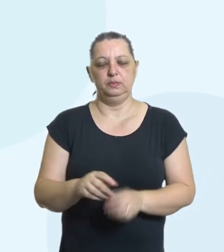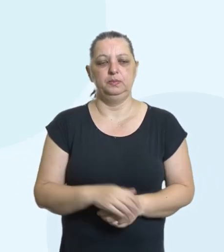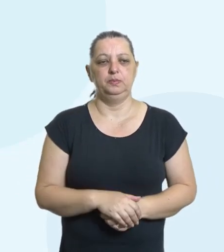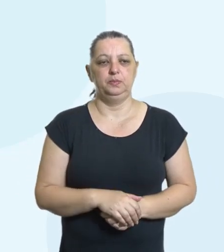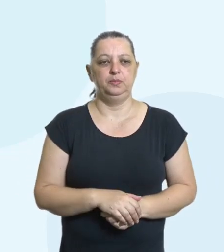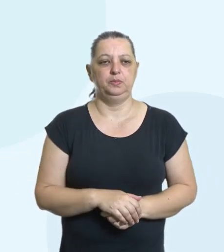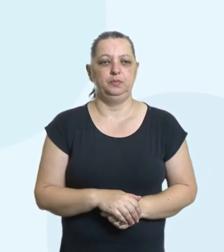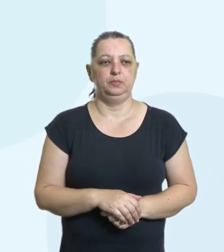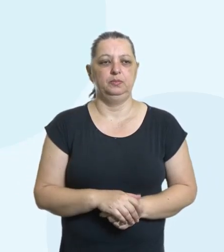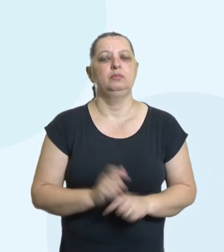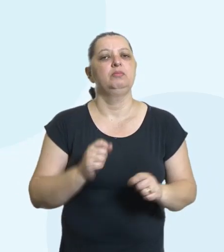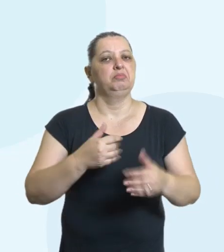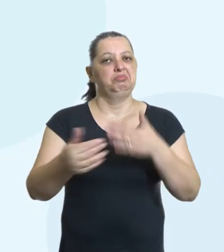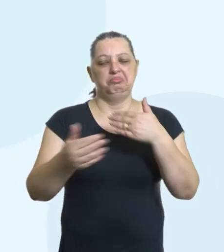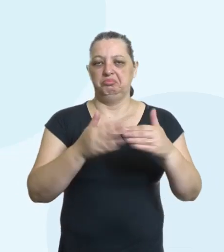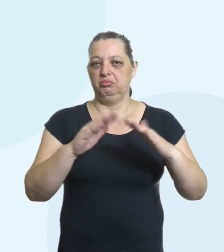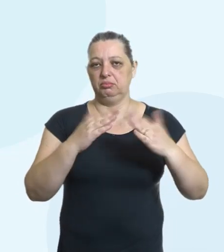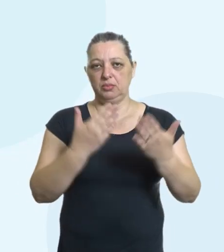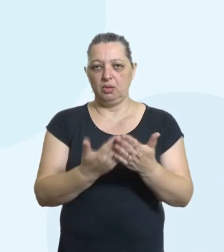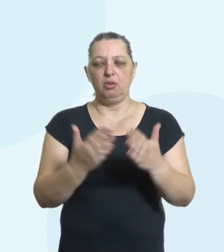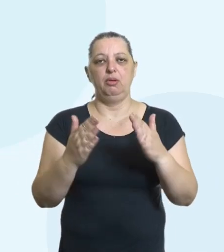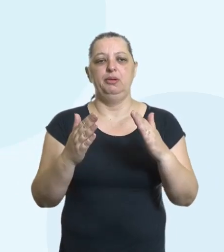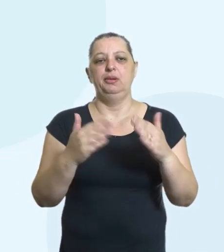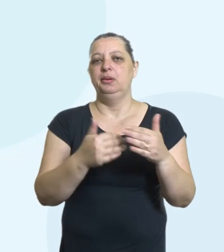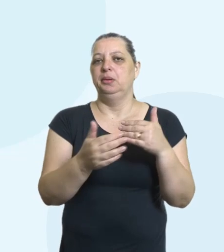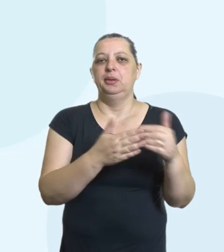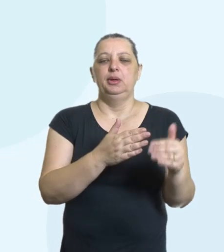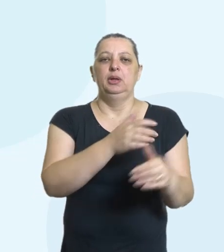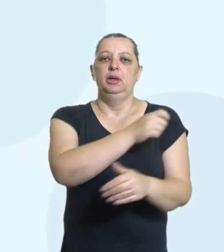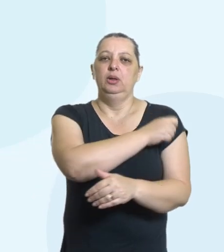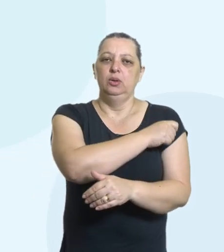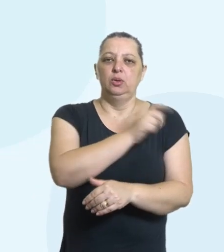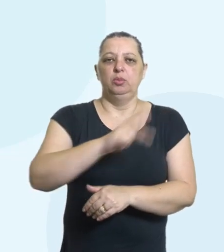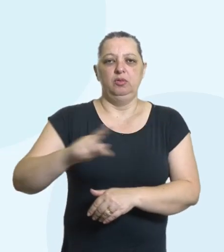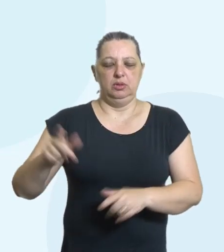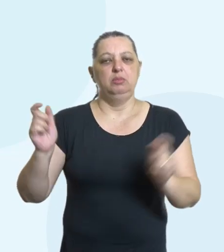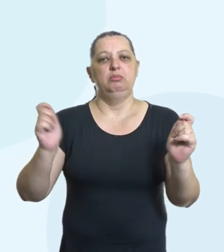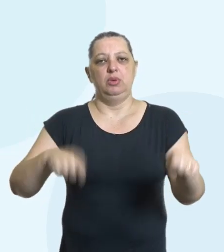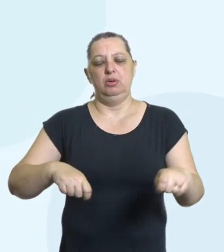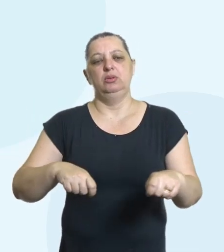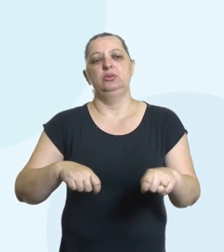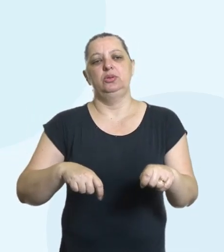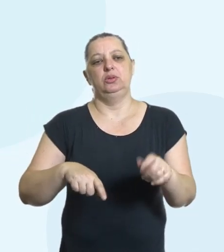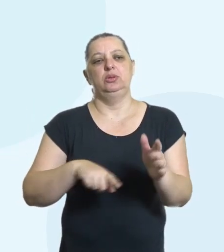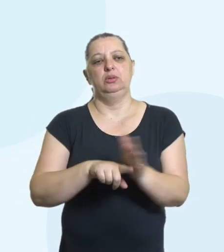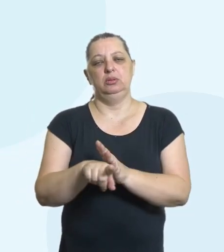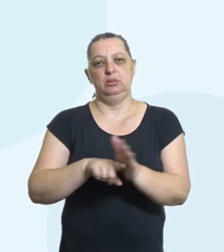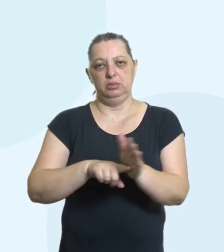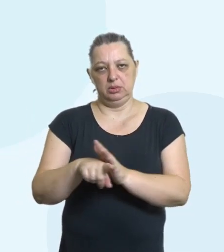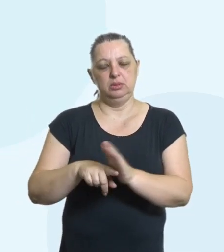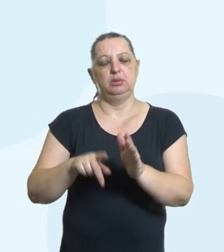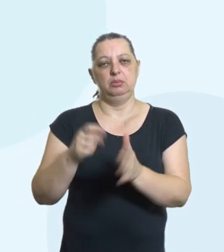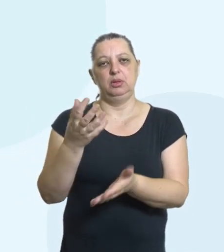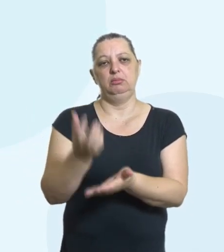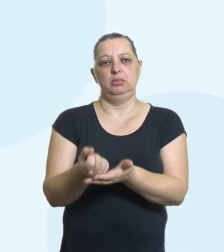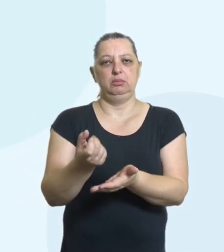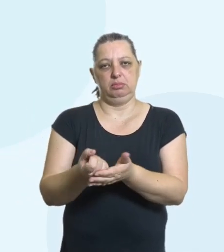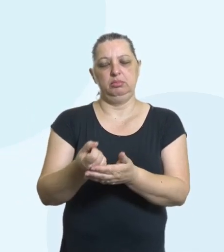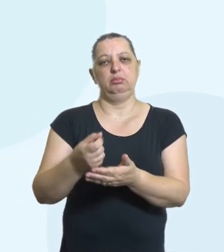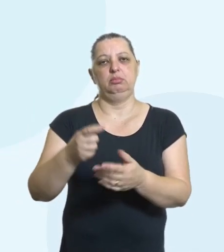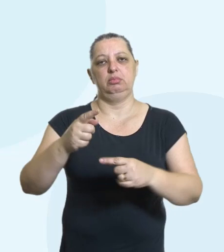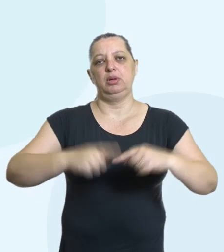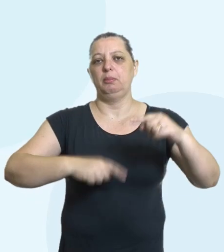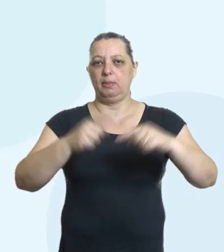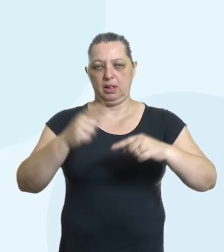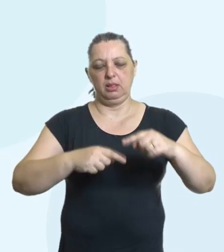Qualquer escola, qualquer professor, qualquer aluno pode solicitar esses materiais do site do Instituto Benjamin Constant. A gente